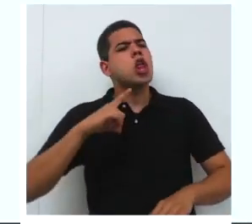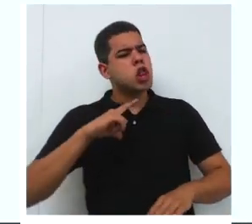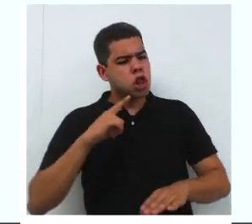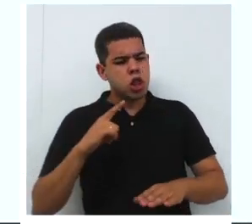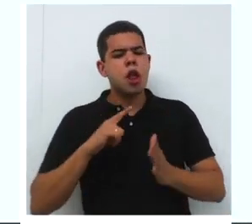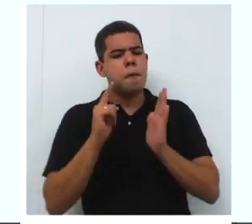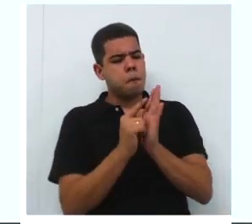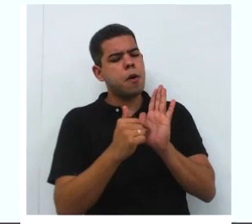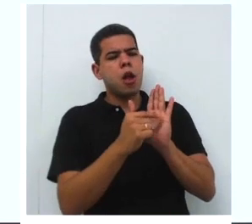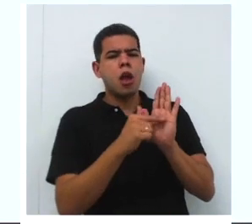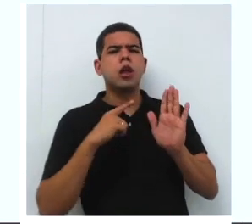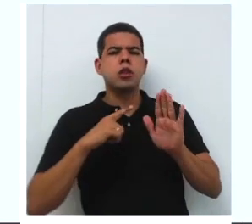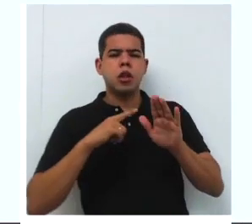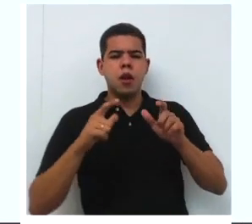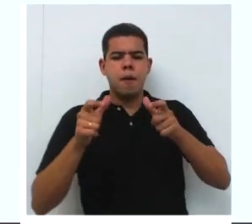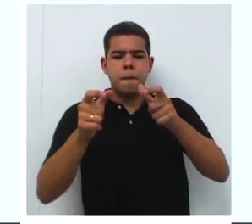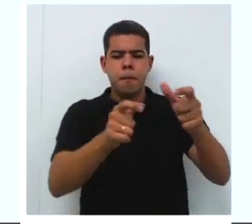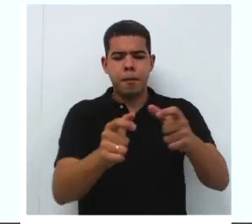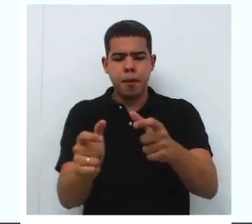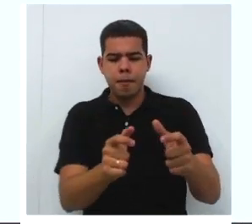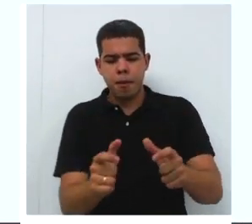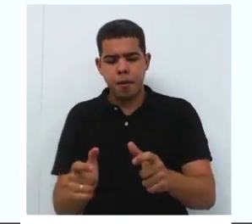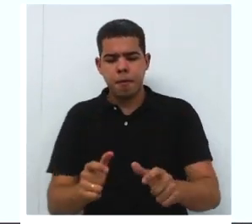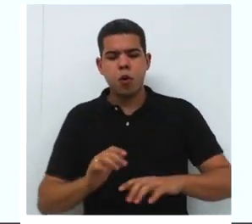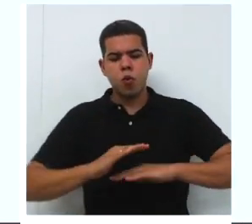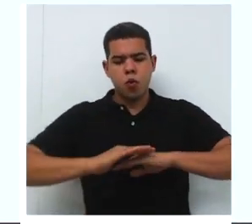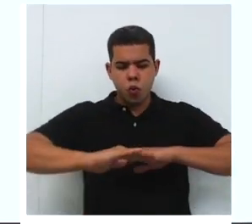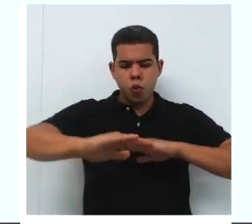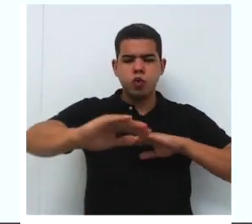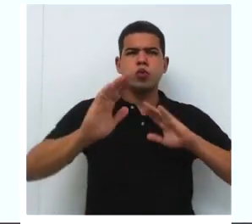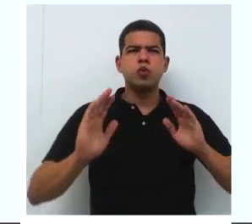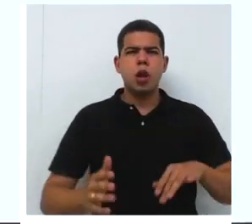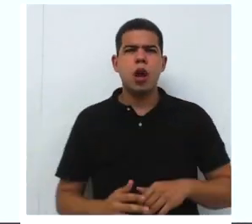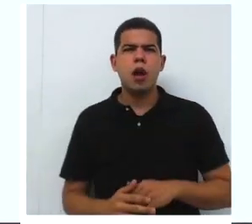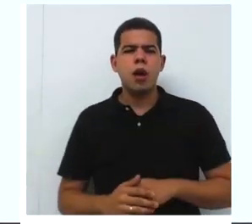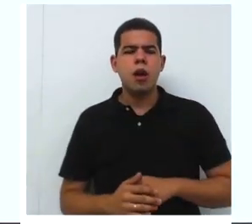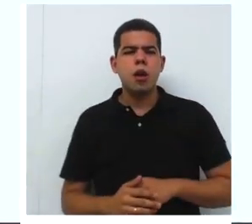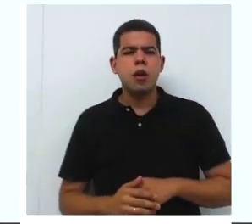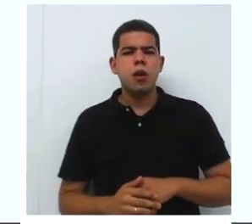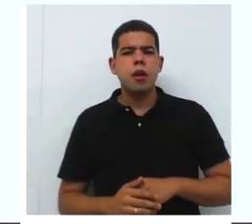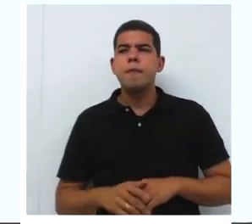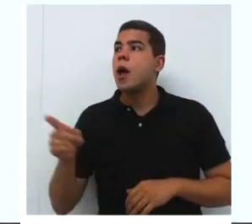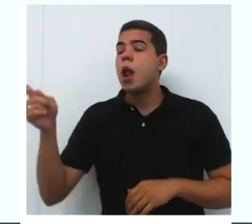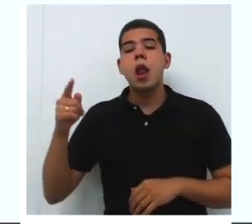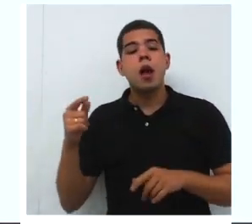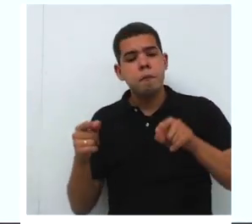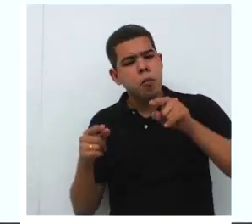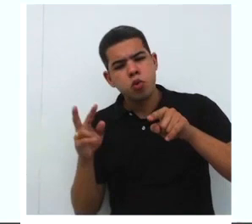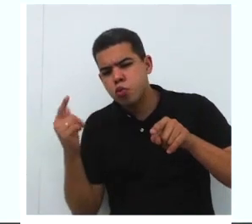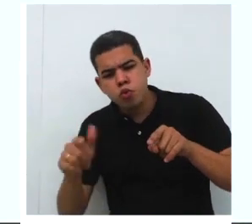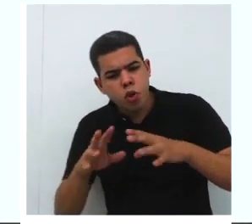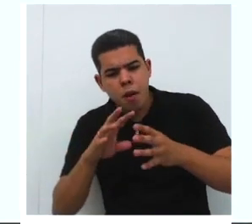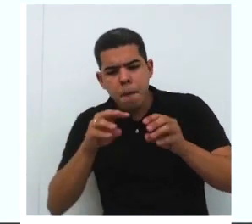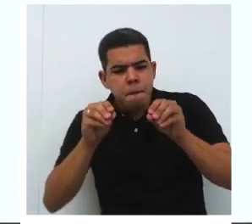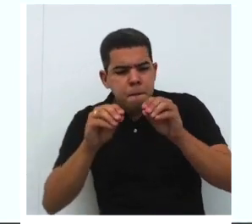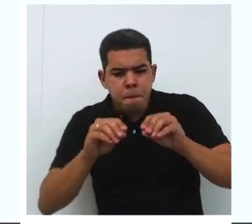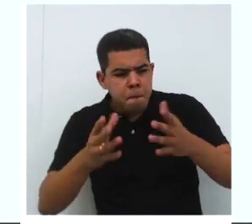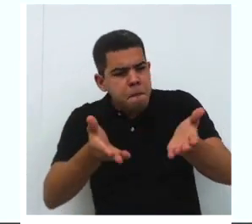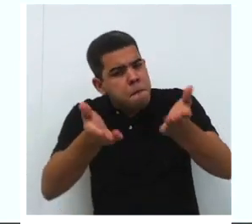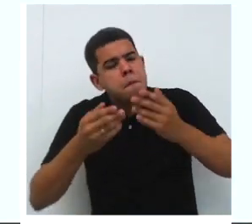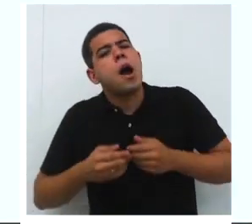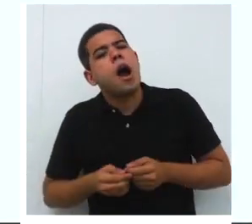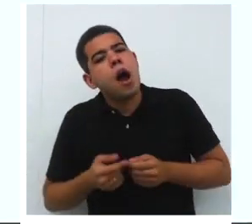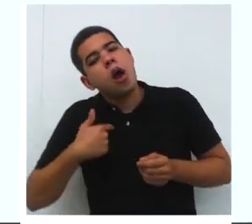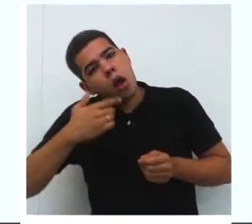então os paralelepípedos. E aí você pensa, poxa vida, ele está prometendo isso, será que dessa vez vai? Vamos